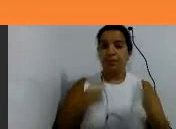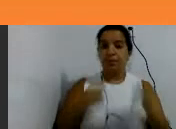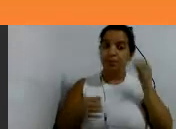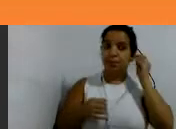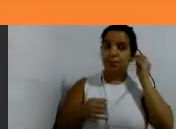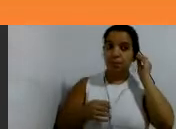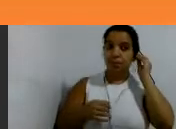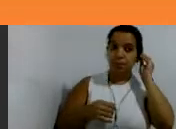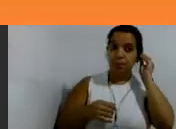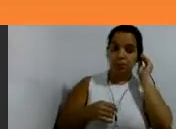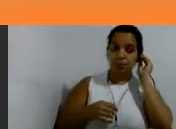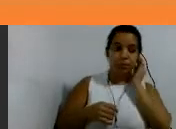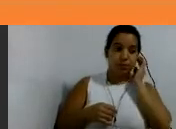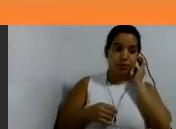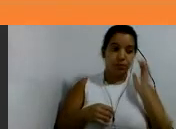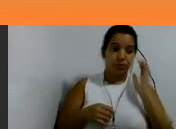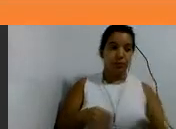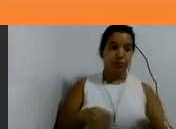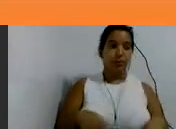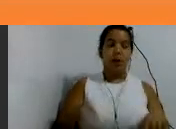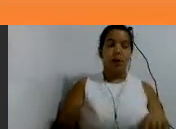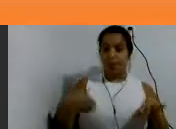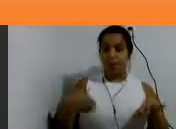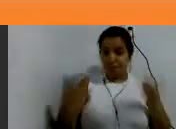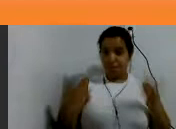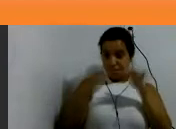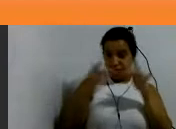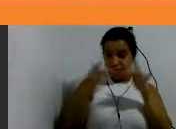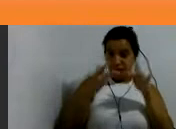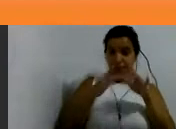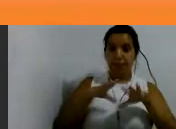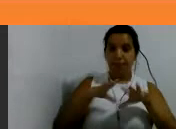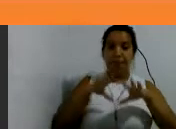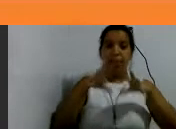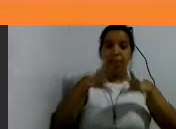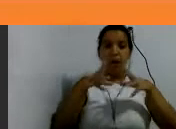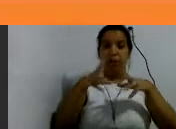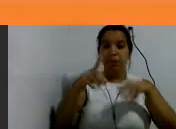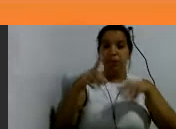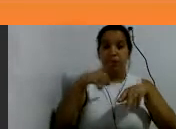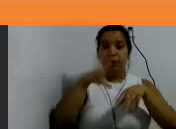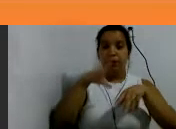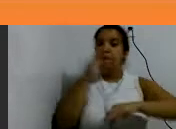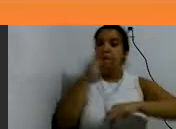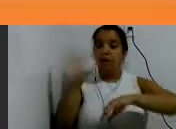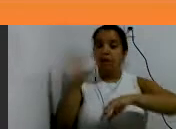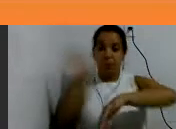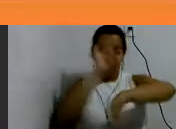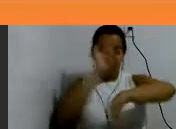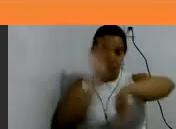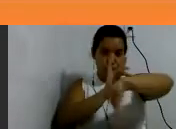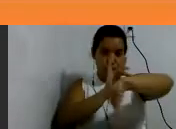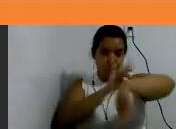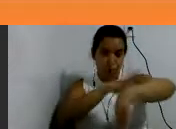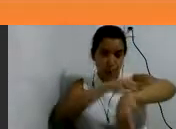injeta a probóscide dele nessa região, vai se engurgitar. Olha o tanto de parasito que ele vai levar com ele.